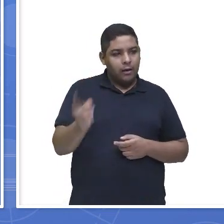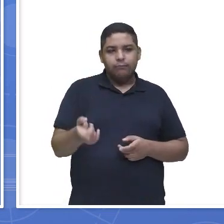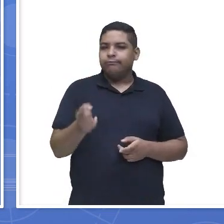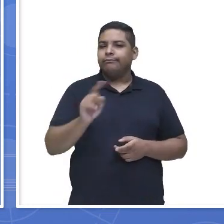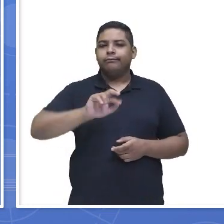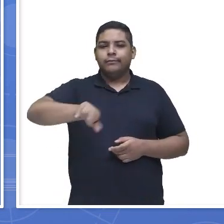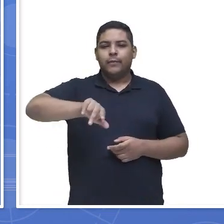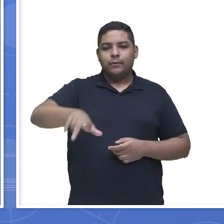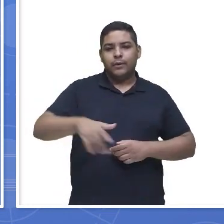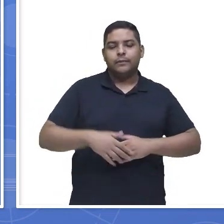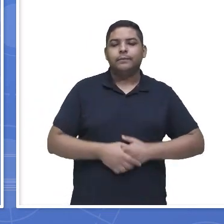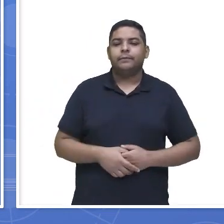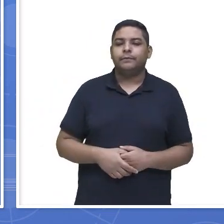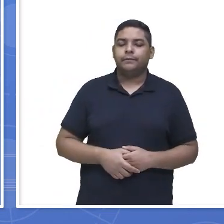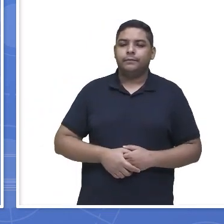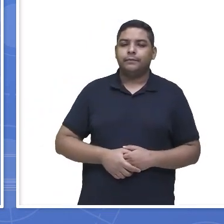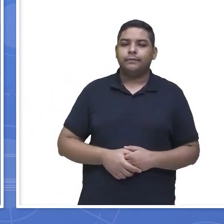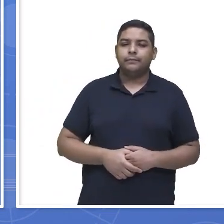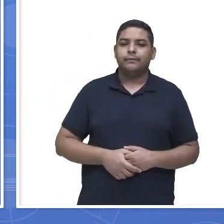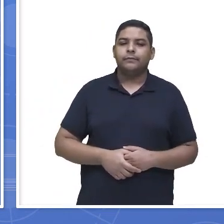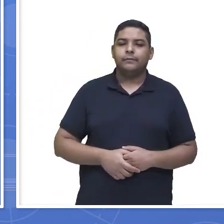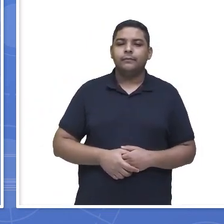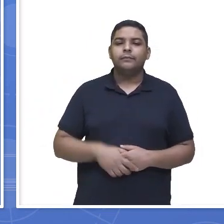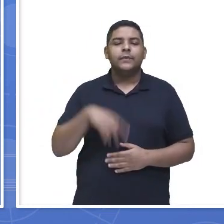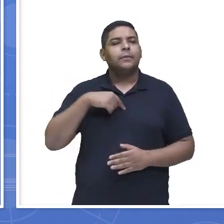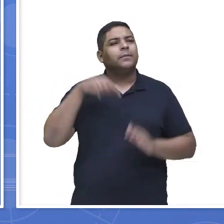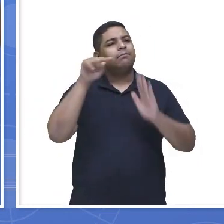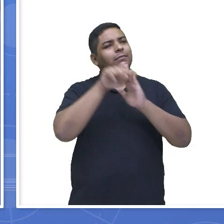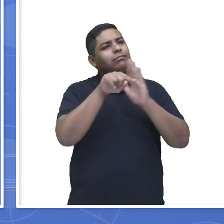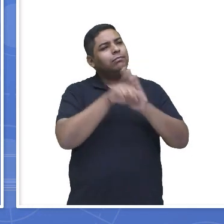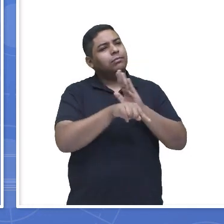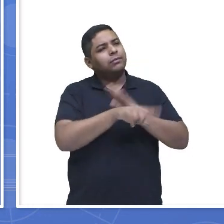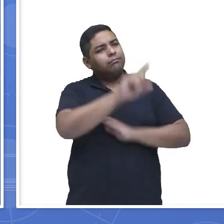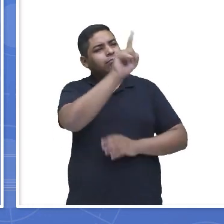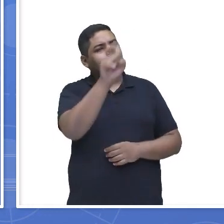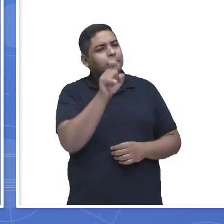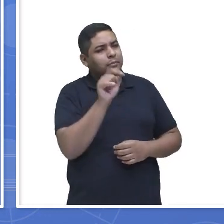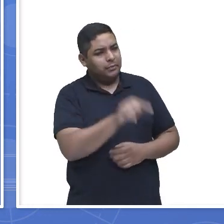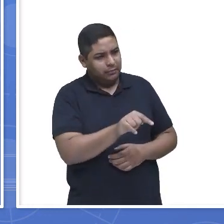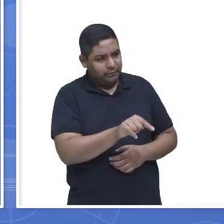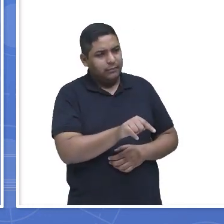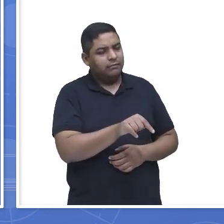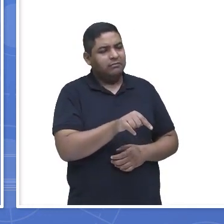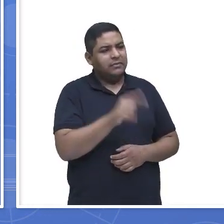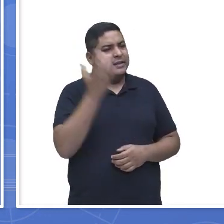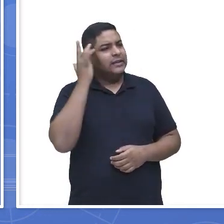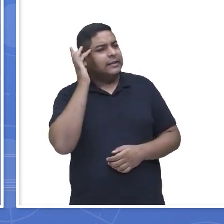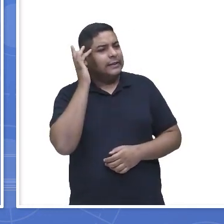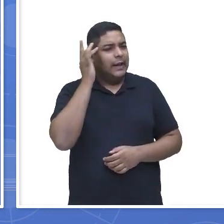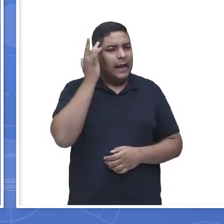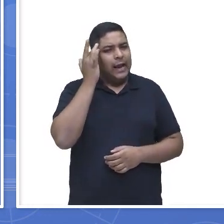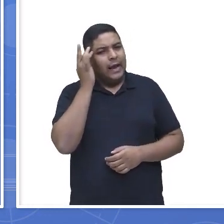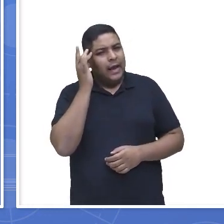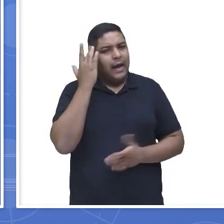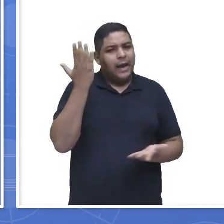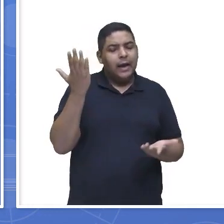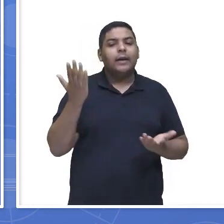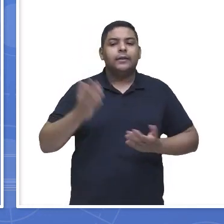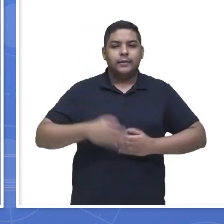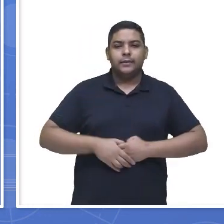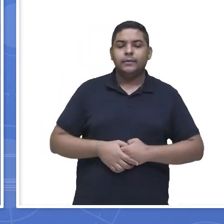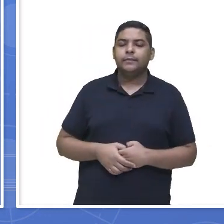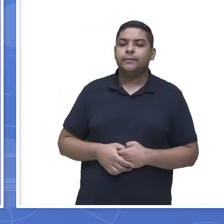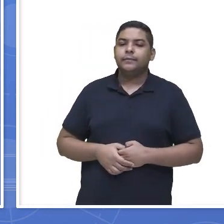tá? Sempre pondo em questionamento. Agora, o ceticismo, ele tem dois meios, né? Nós temos dois